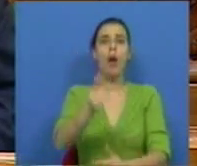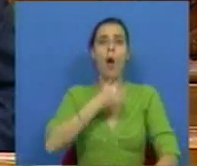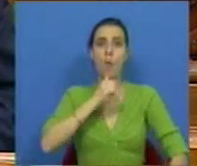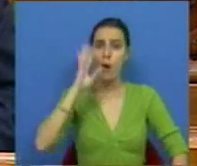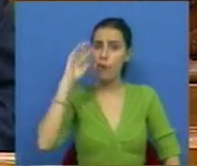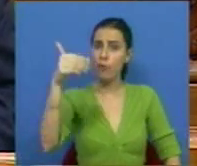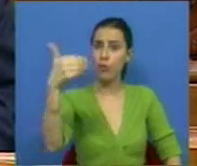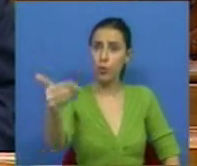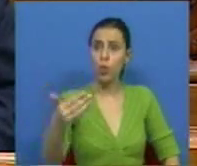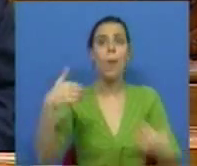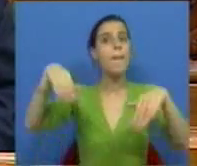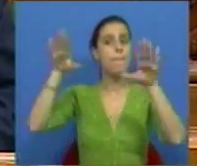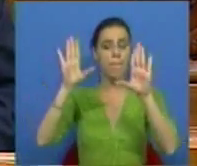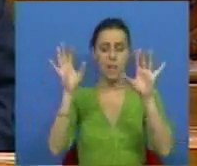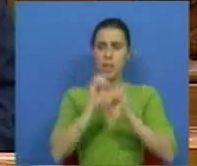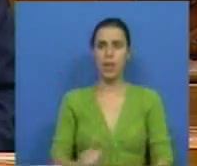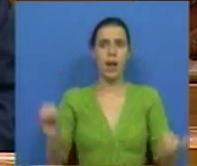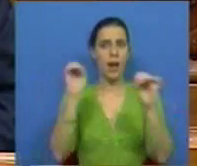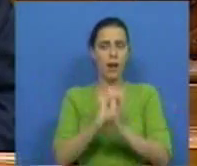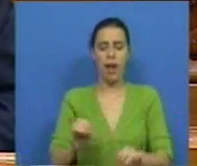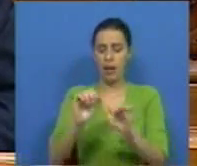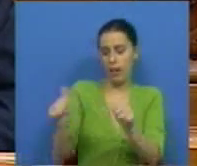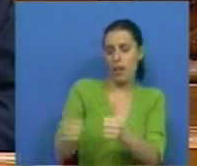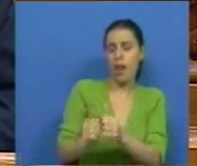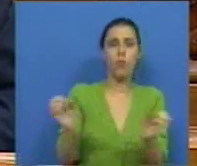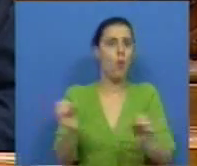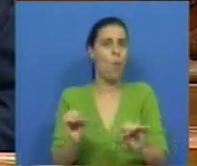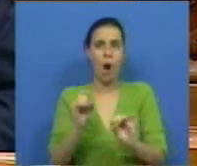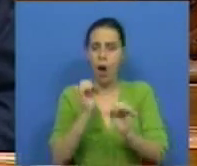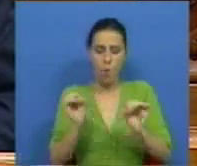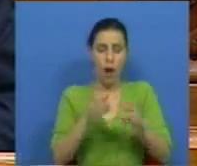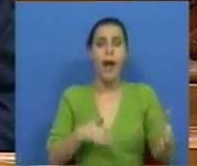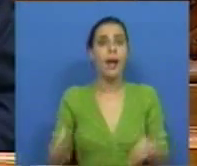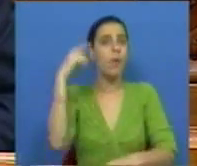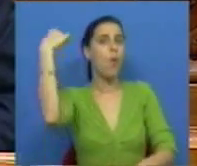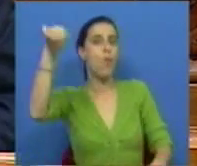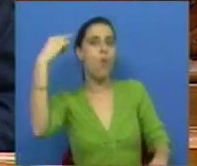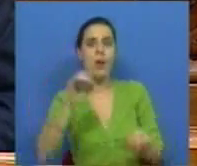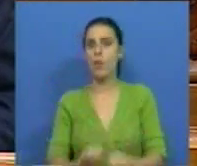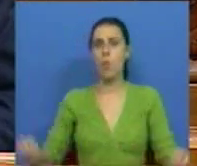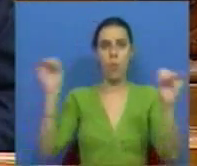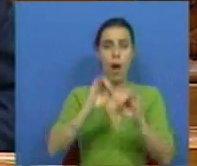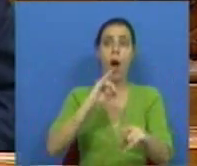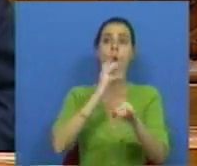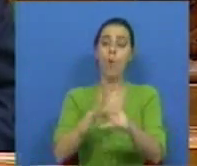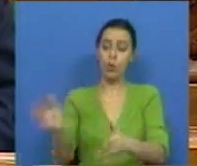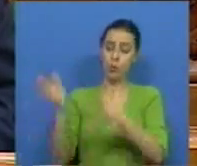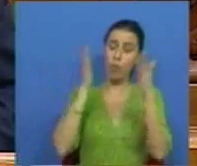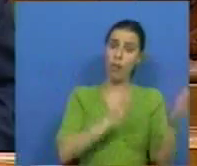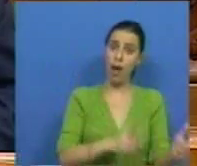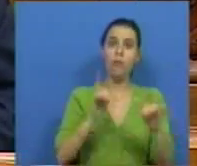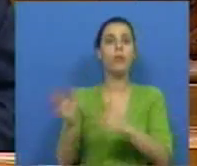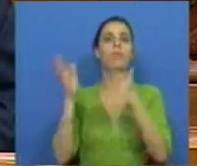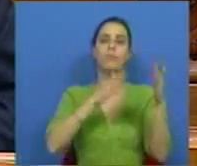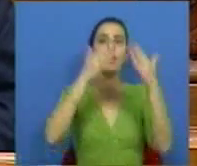futuro. Mas nada tem um só lado. Não há caminhos únicos. O outro lado é o